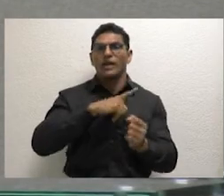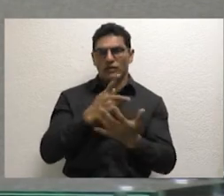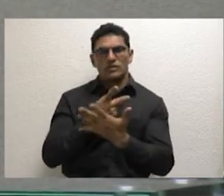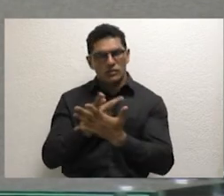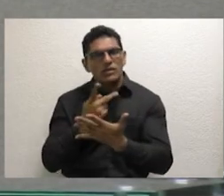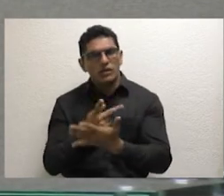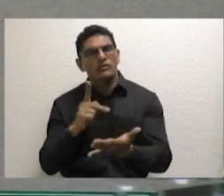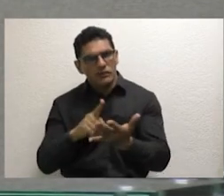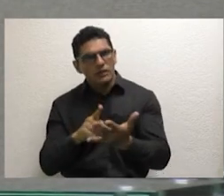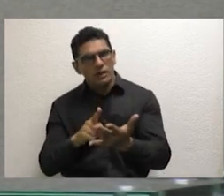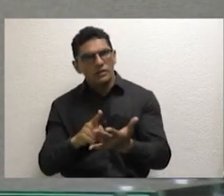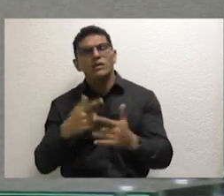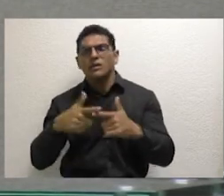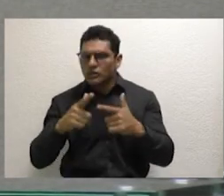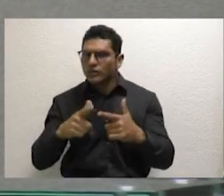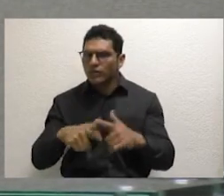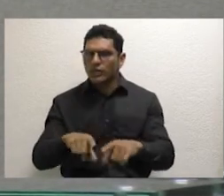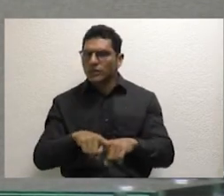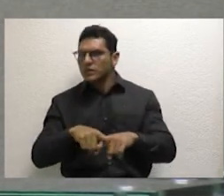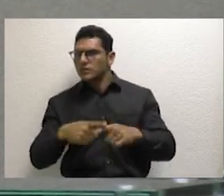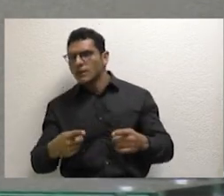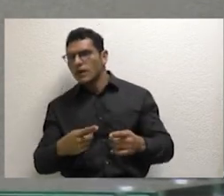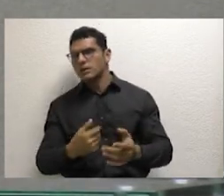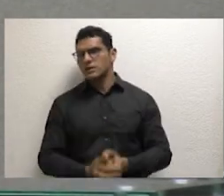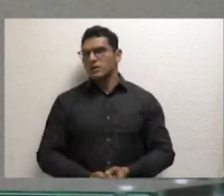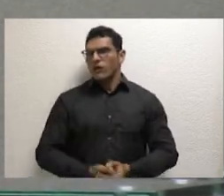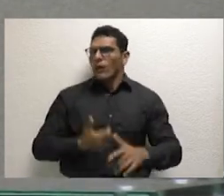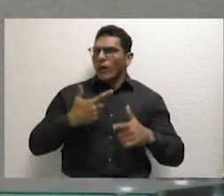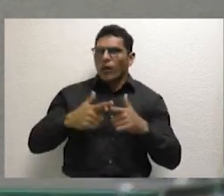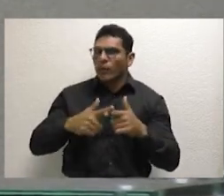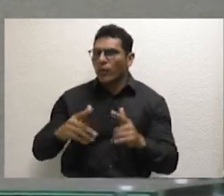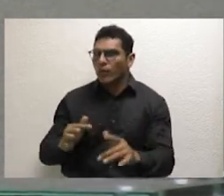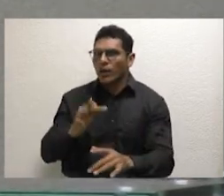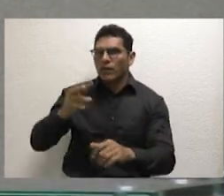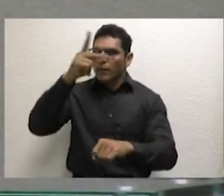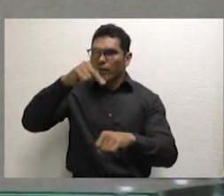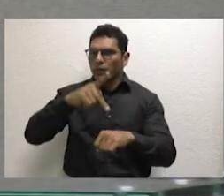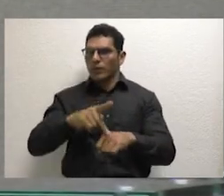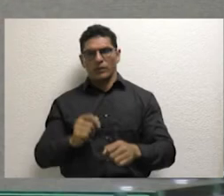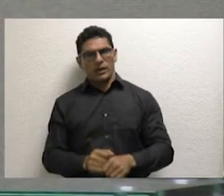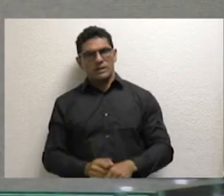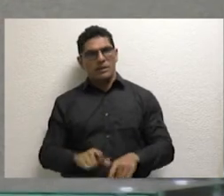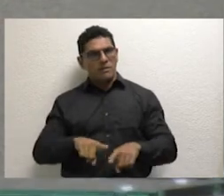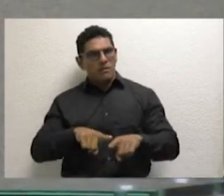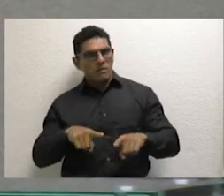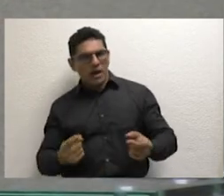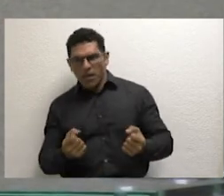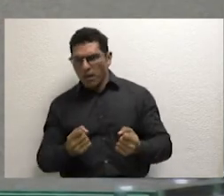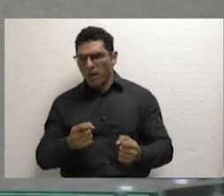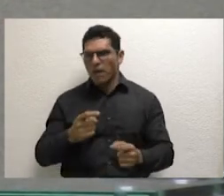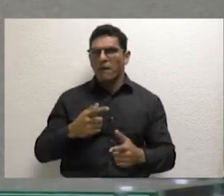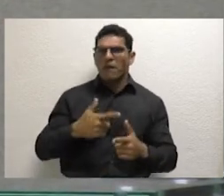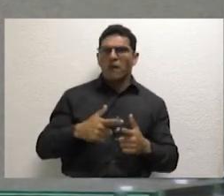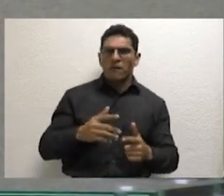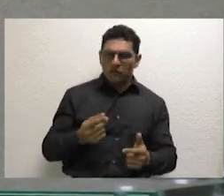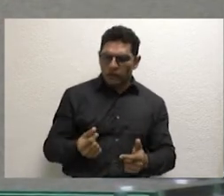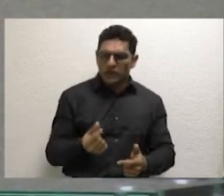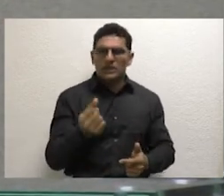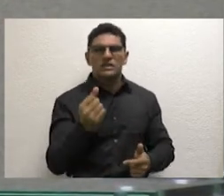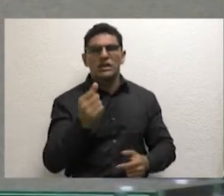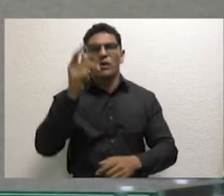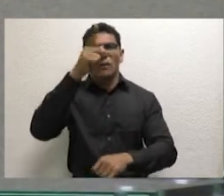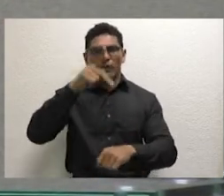tem suas mazelas mas ele não é um fardo a república ele não é um peso a nação um país